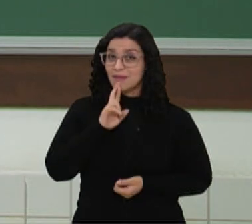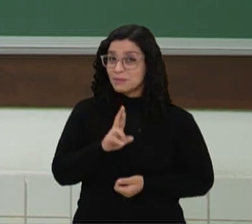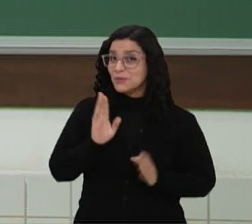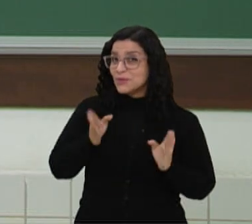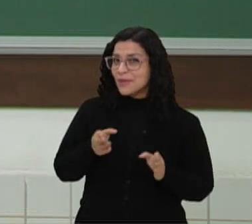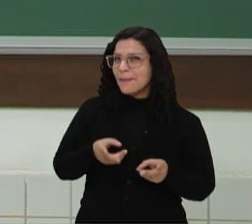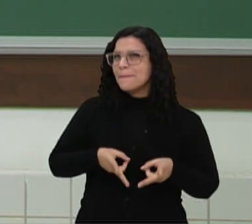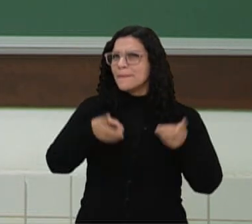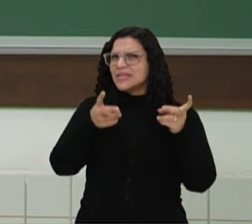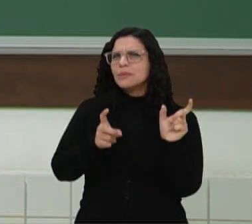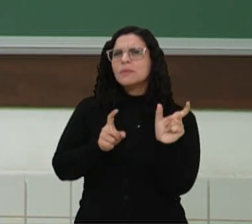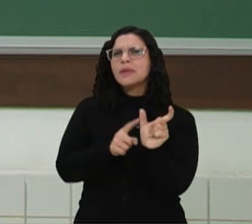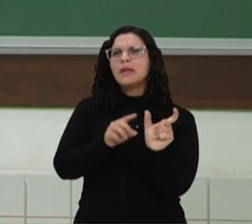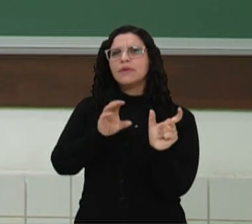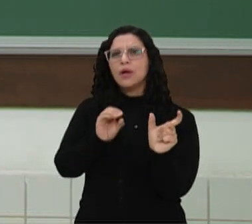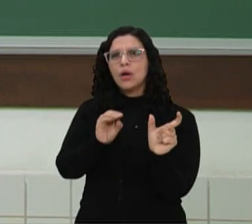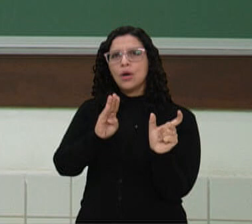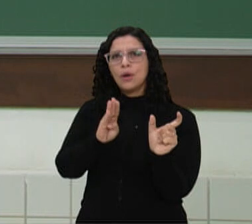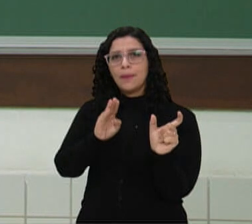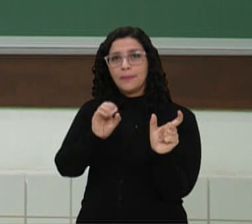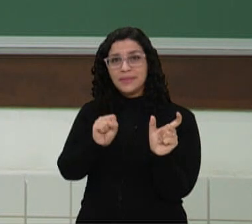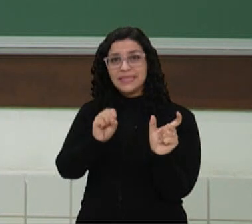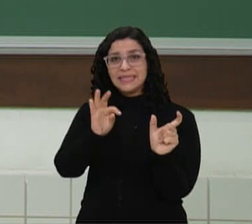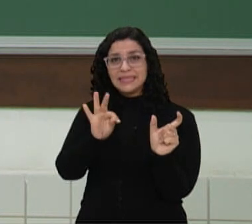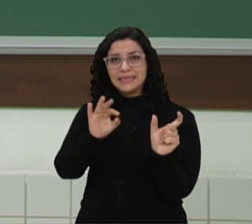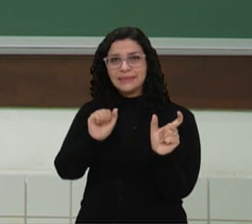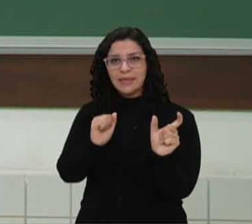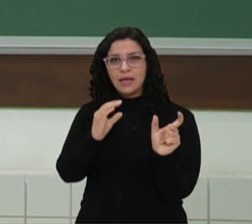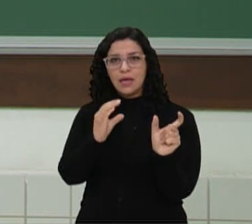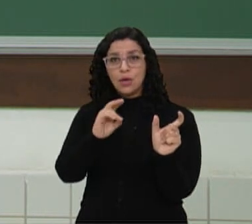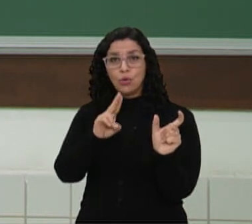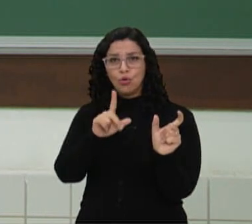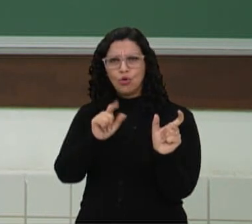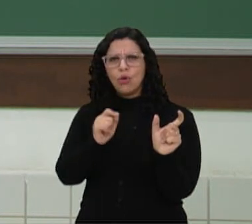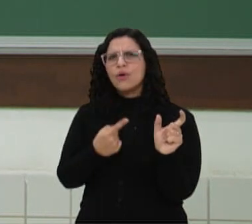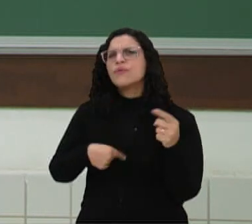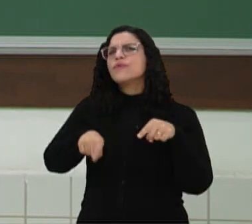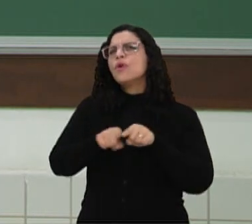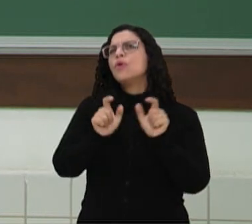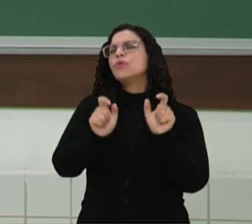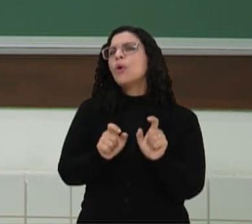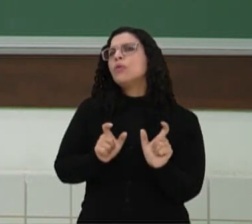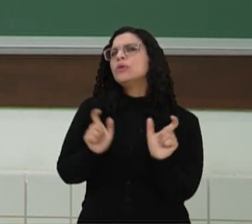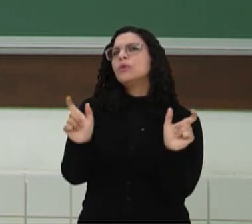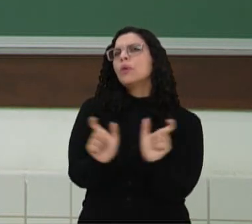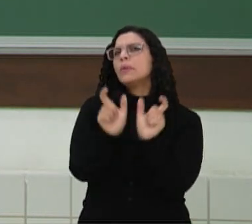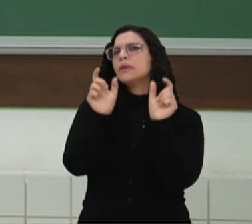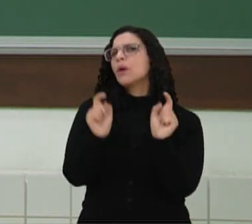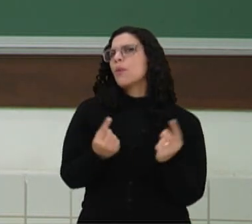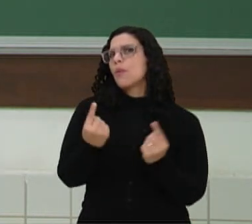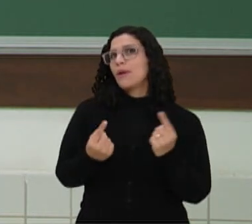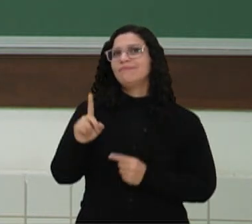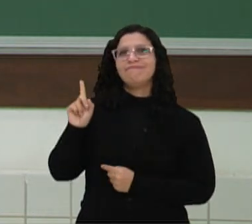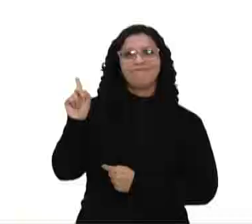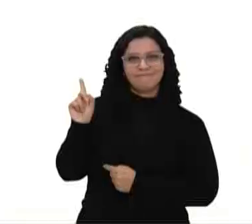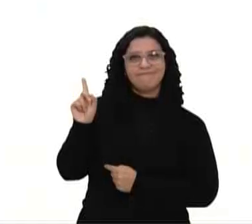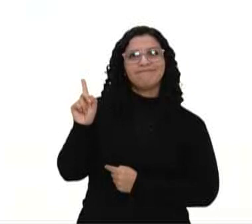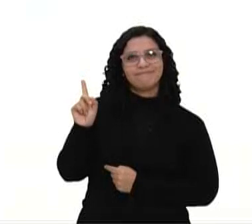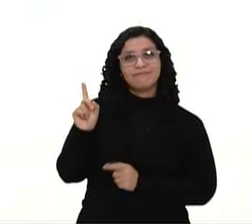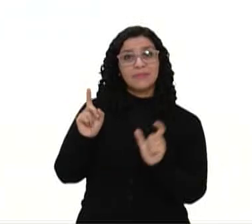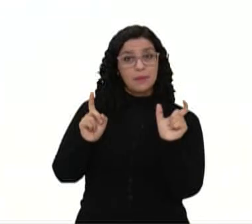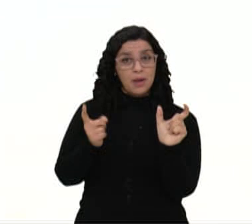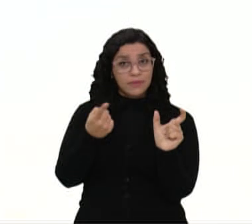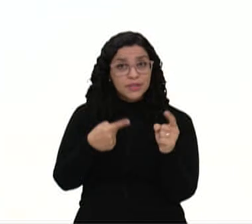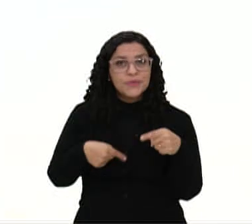Respondeu, identificou qual palavra o obstáculo está retomando, então confira a resposta. A